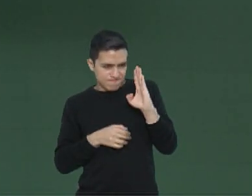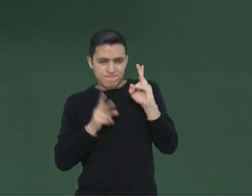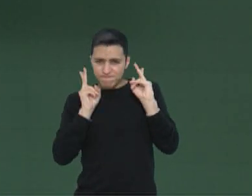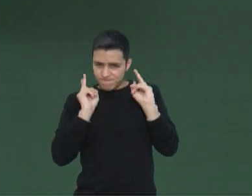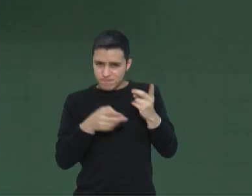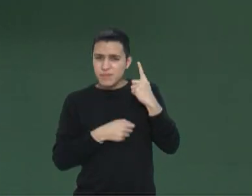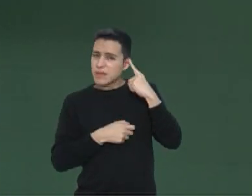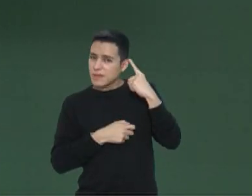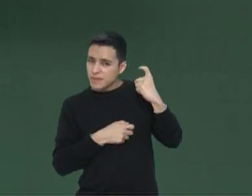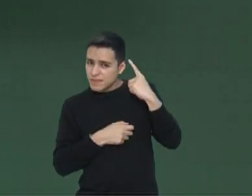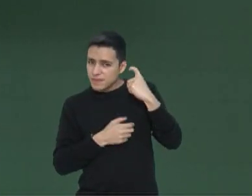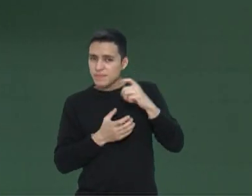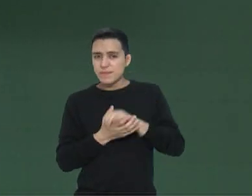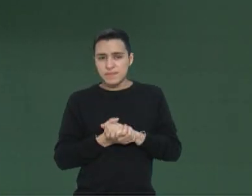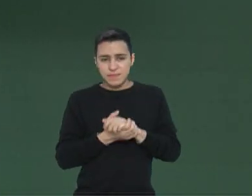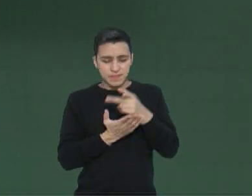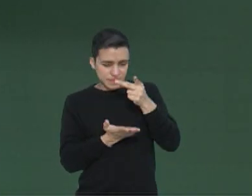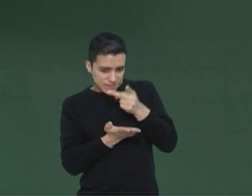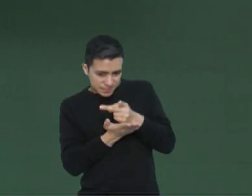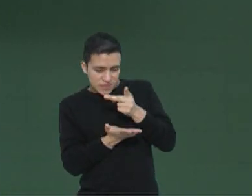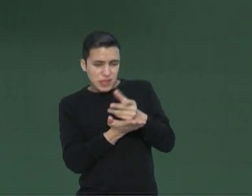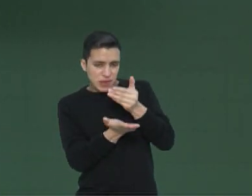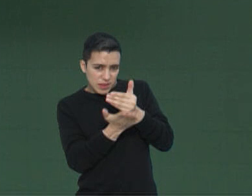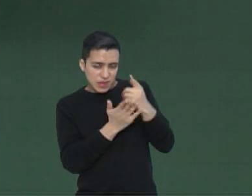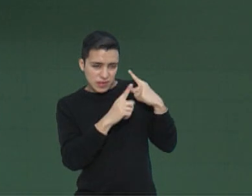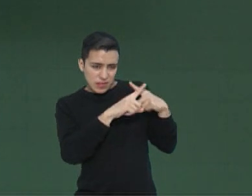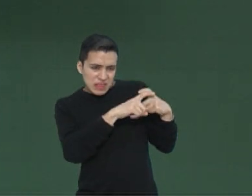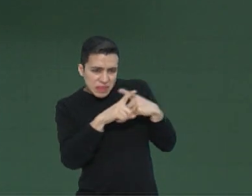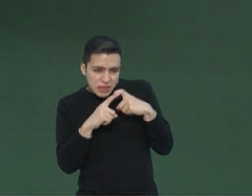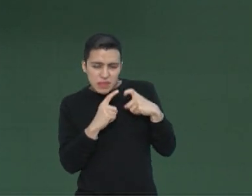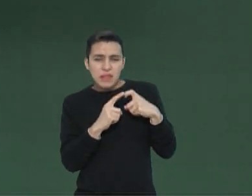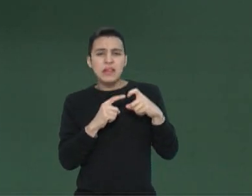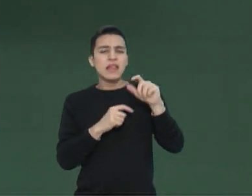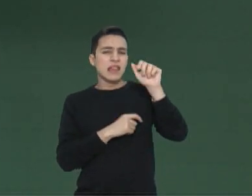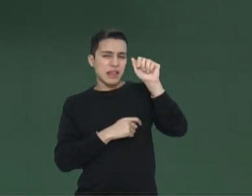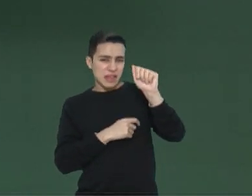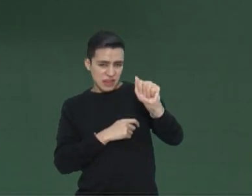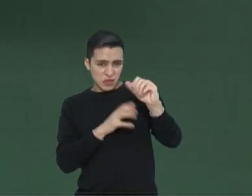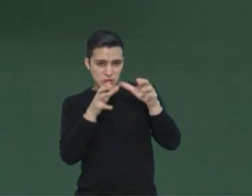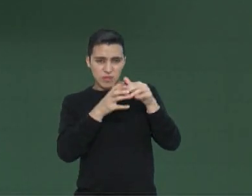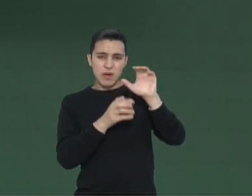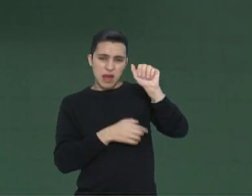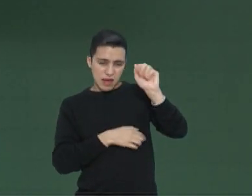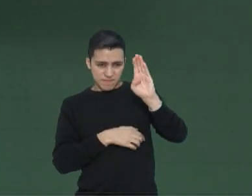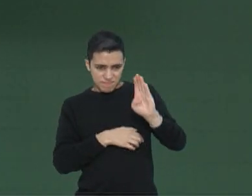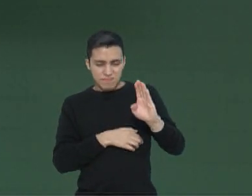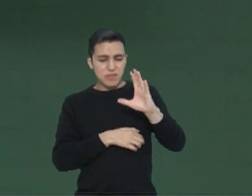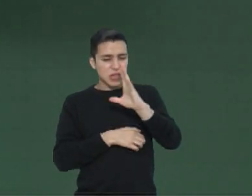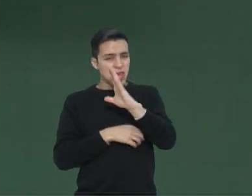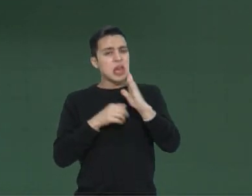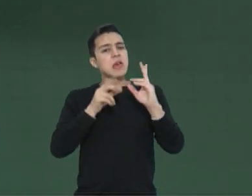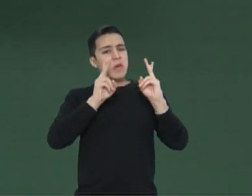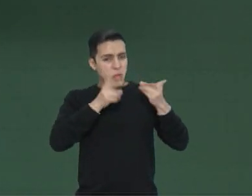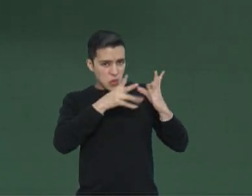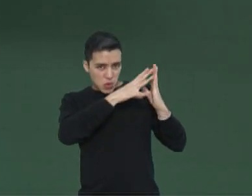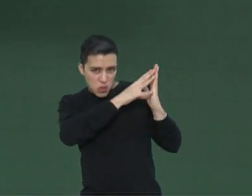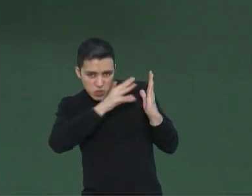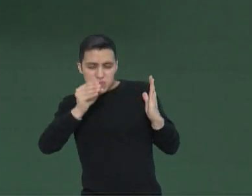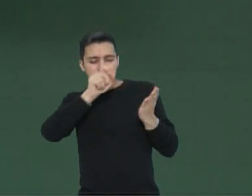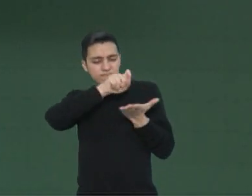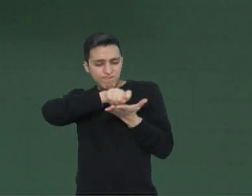mesmo som, a mesma entrada de nota que o grupo A fez no primeiro compasso, depois só continua a